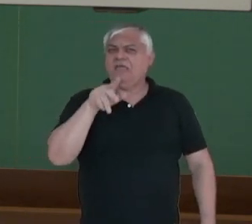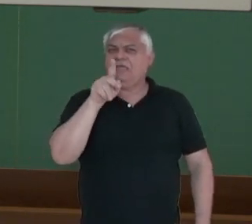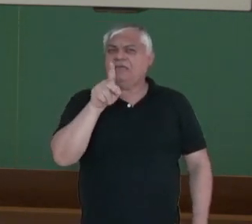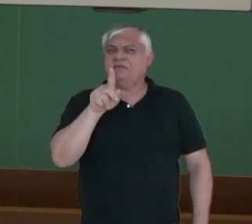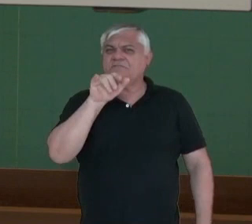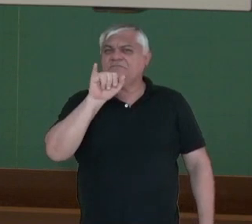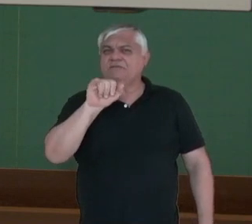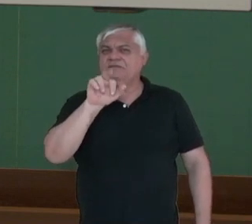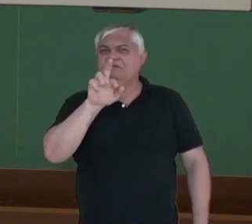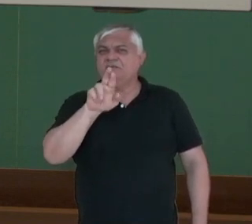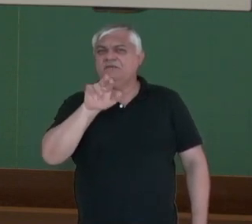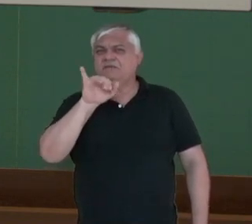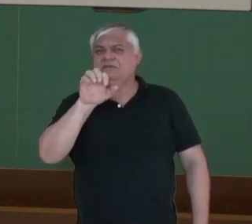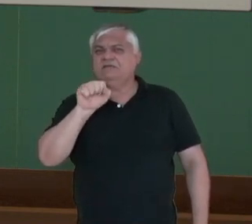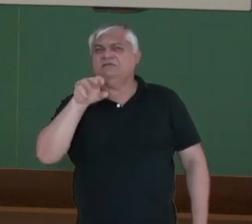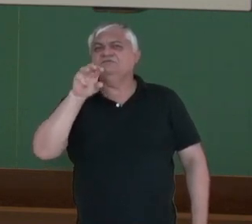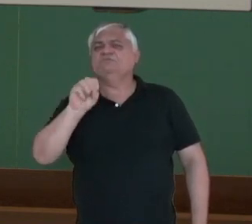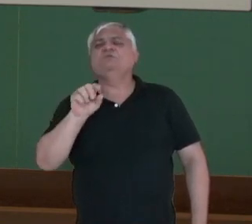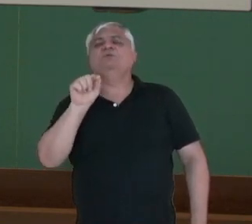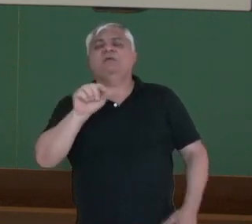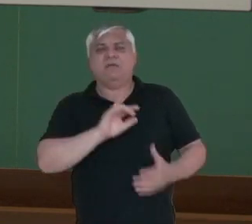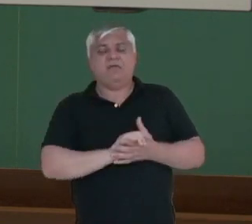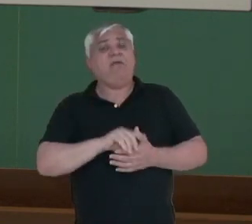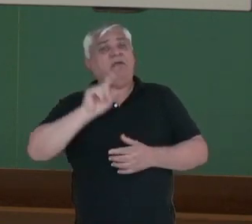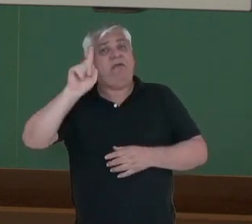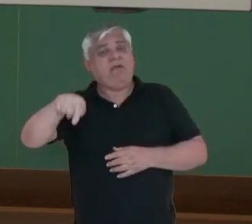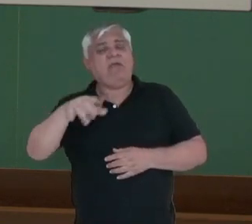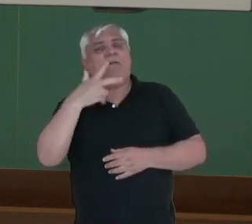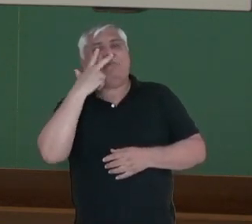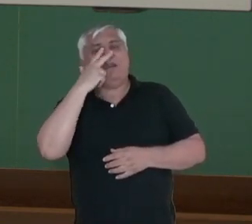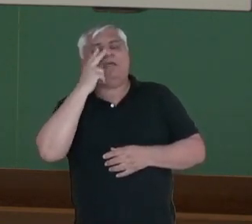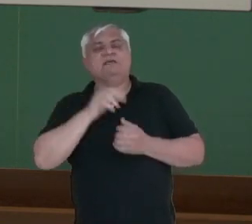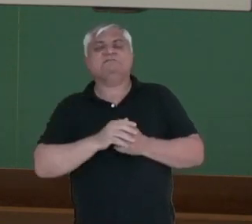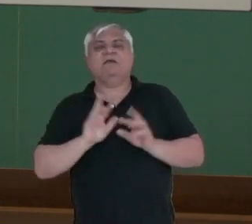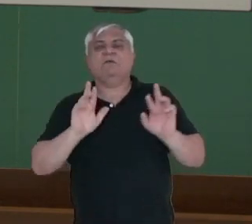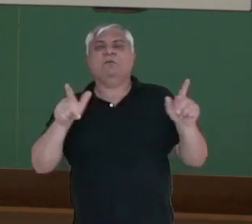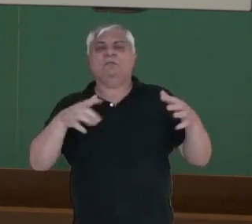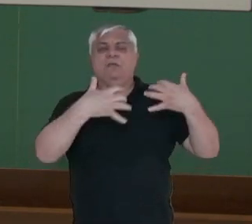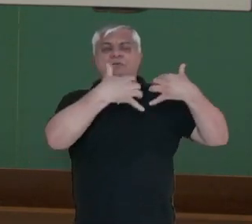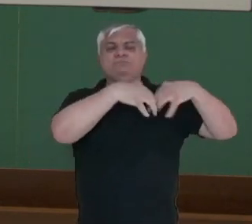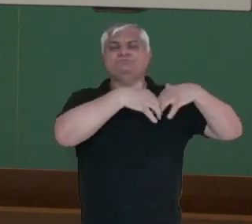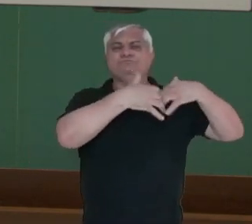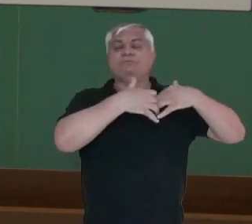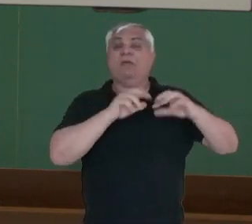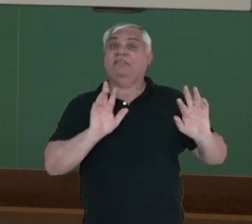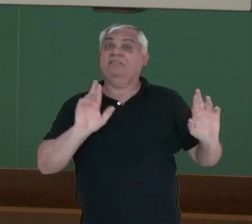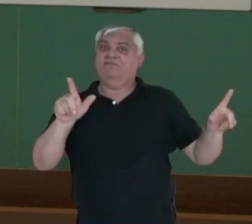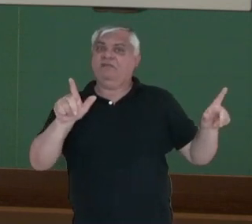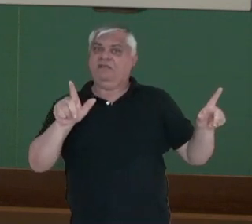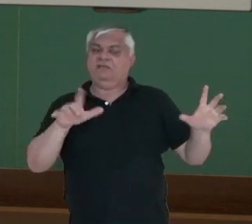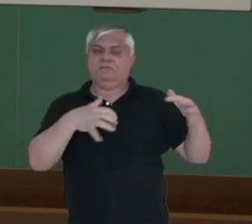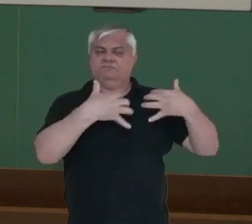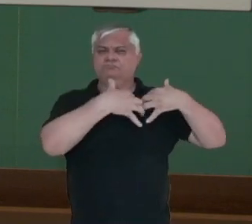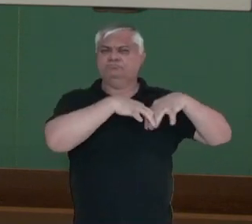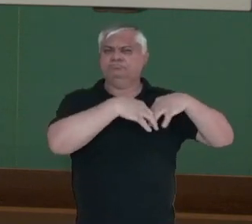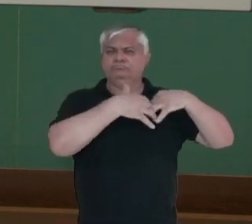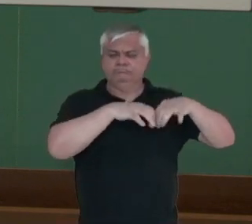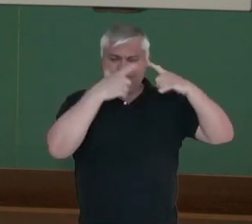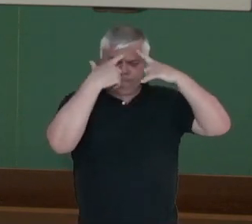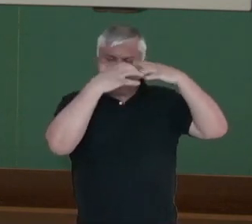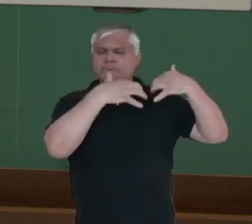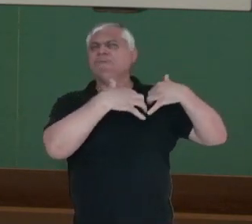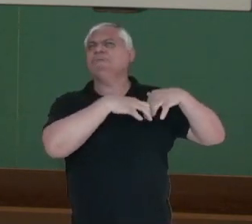O empirismo é, em geral, colocado como o oposto do racionalismo. O racionalismo é a